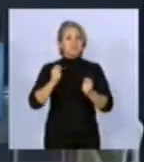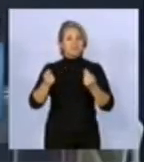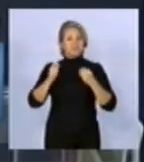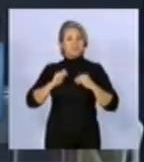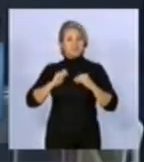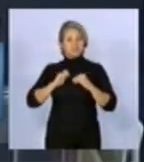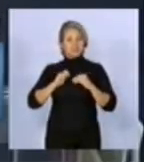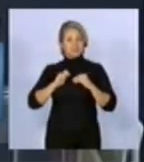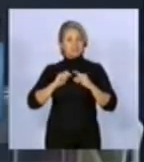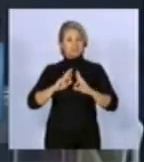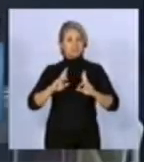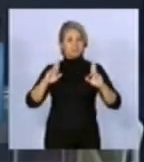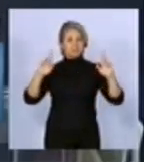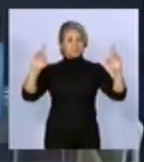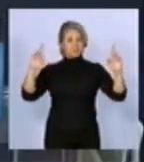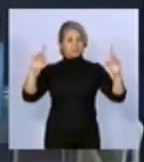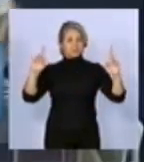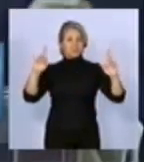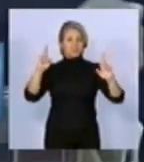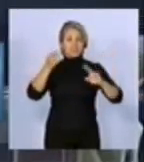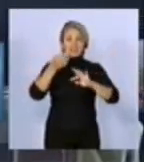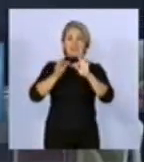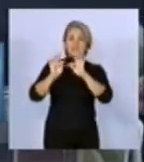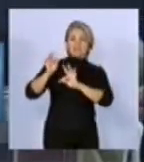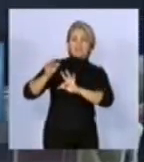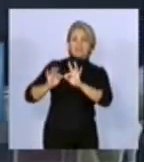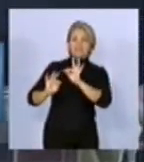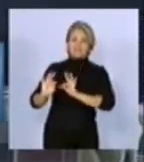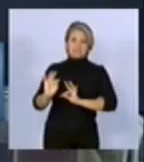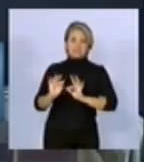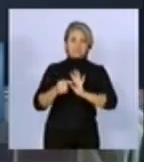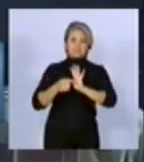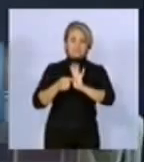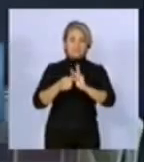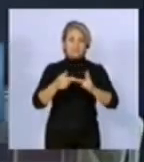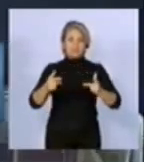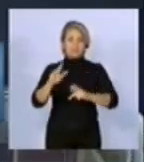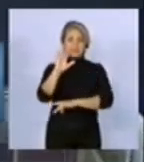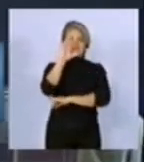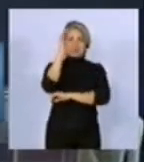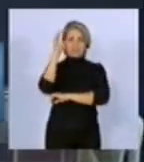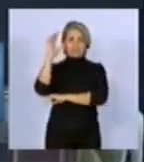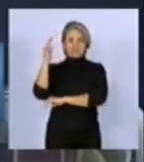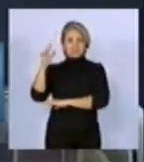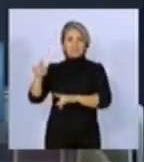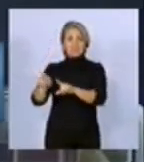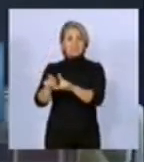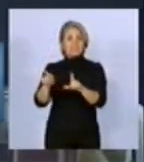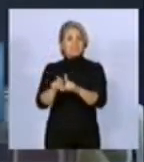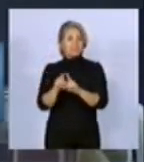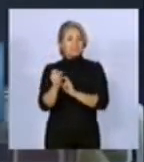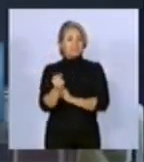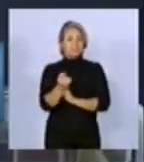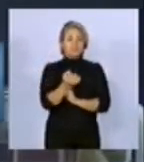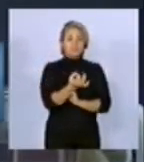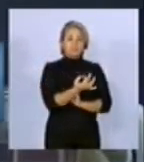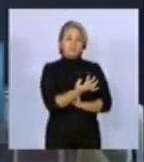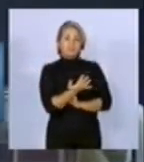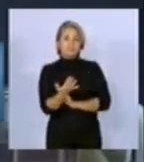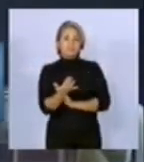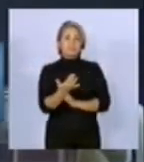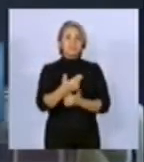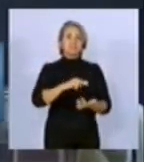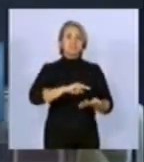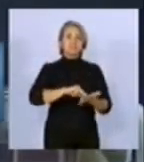referência ah técnica de registros ambientais e também uma quantificação significativa para